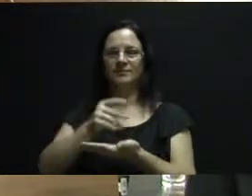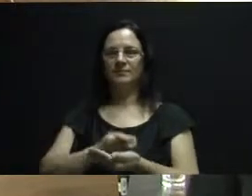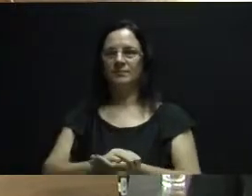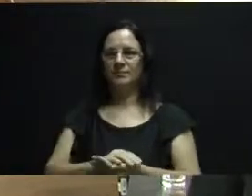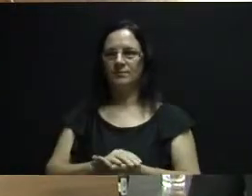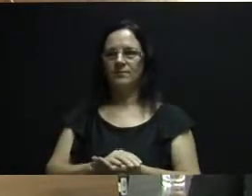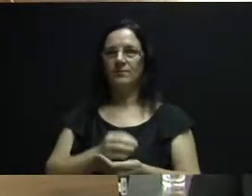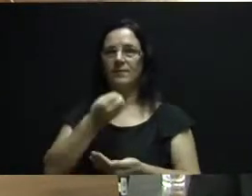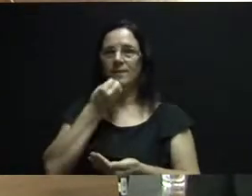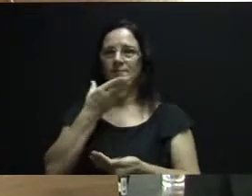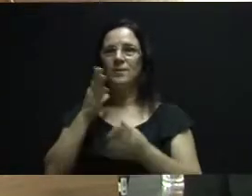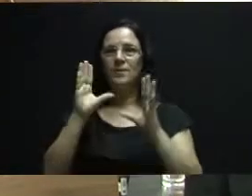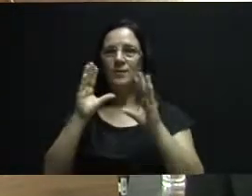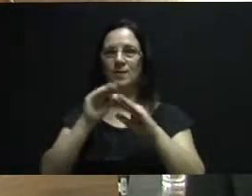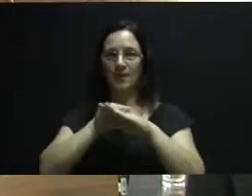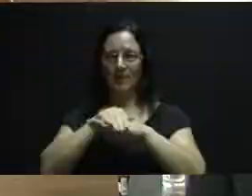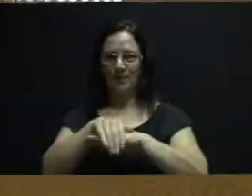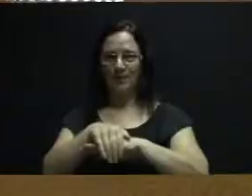Boa noite.